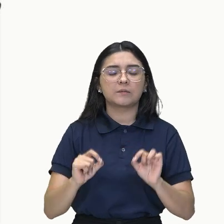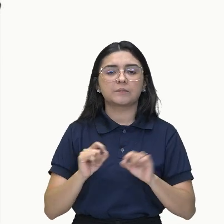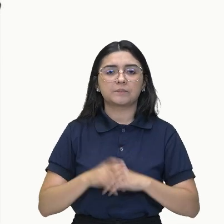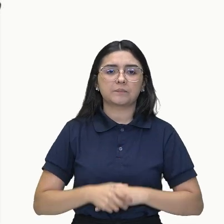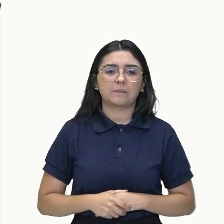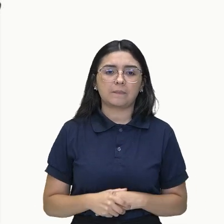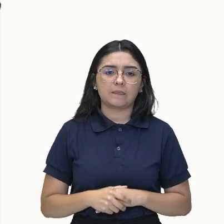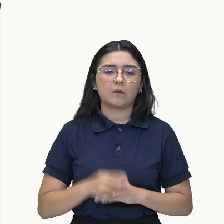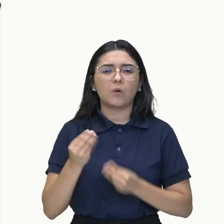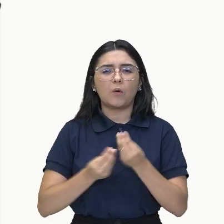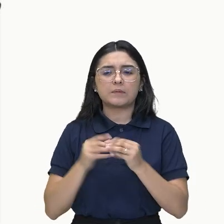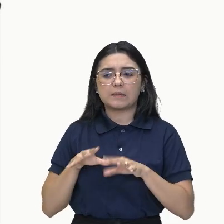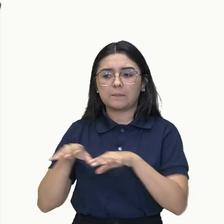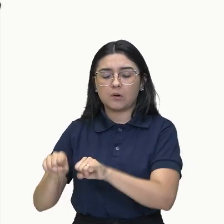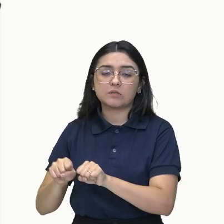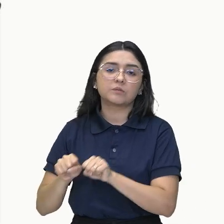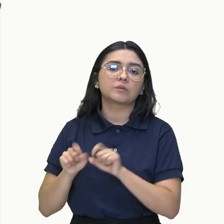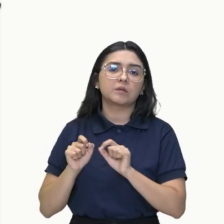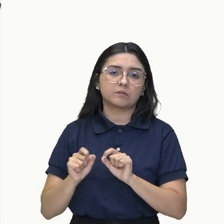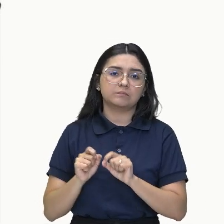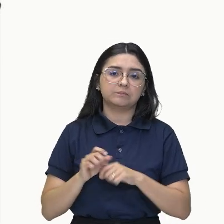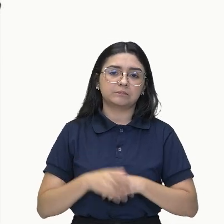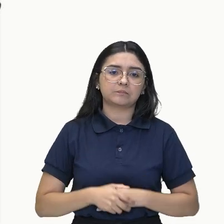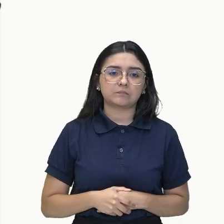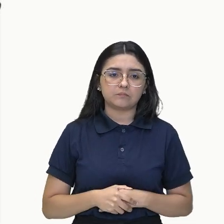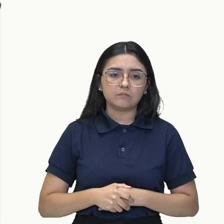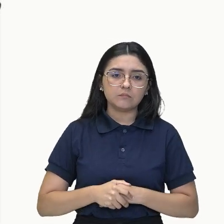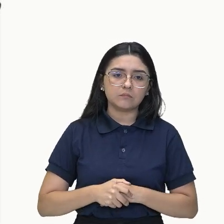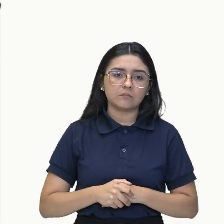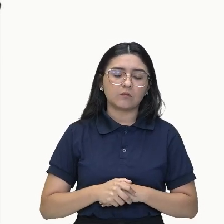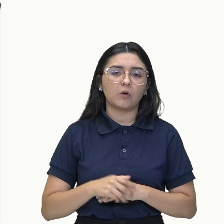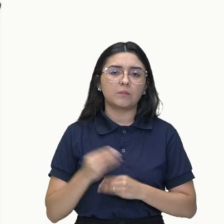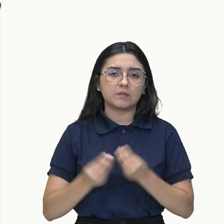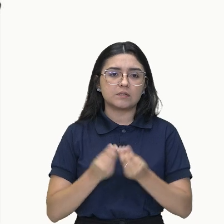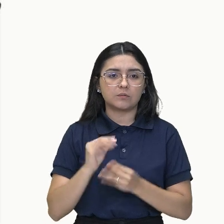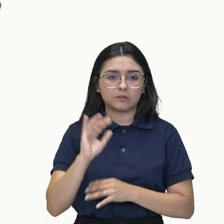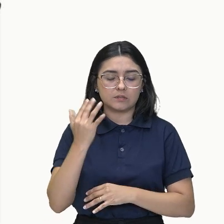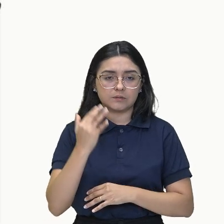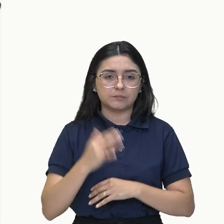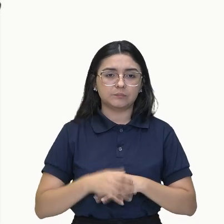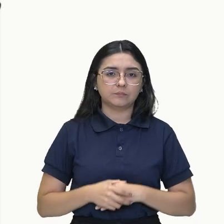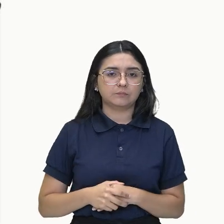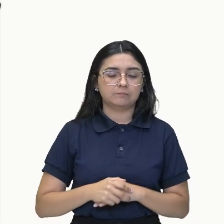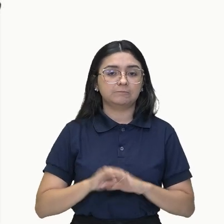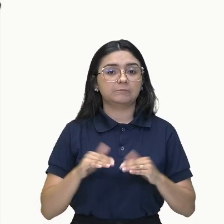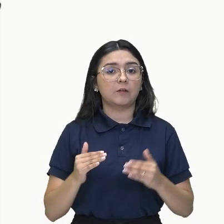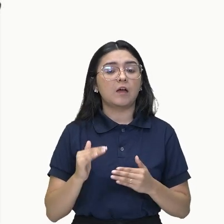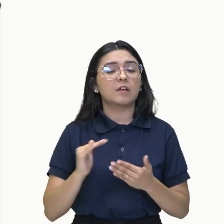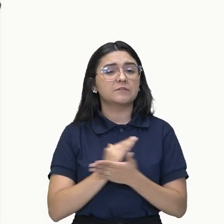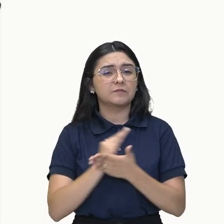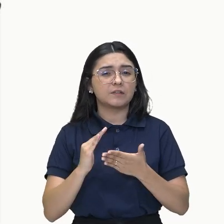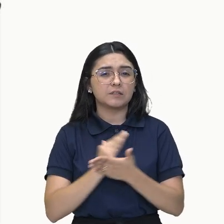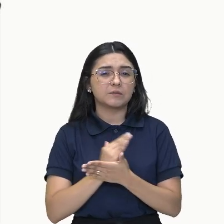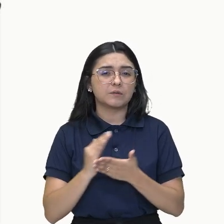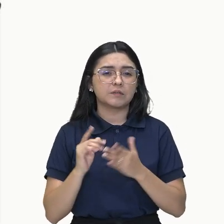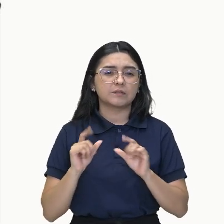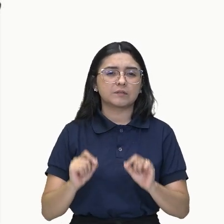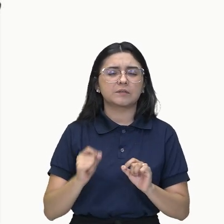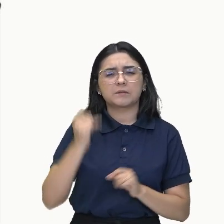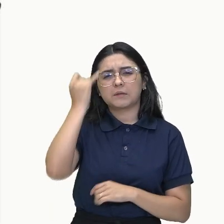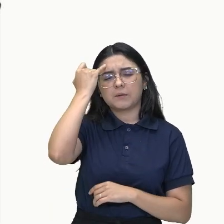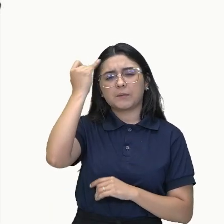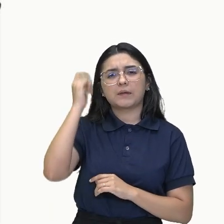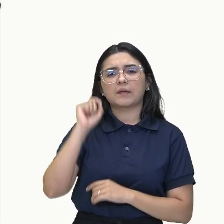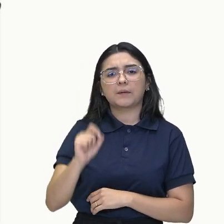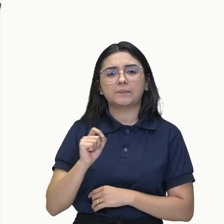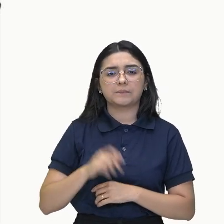como essa posse deveria ser concedida ou administrada, gente. Muitas das vezes a gente tem a ideia de que se